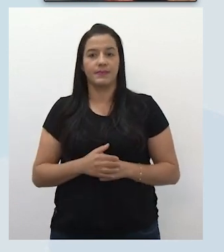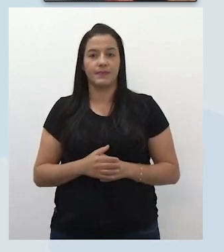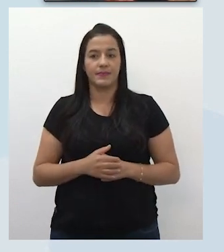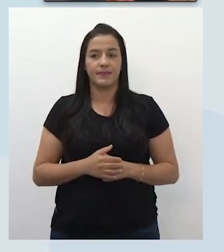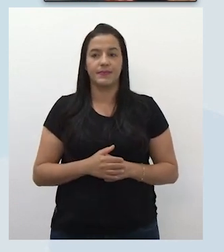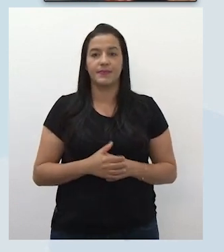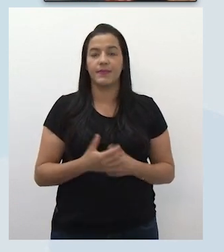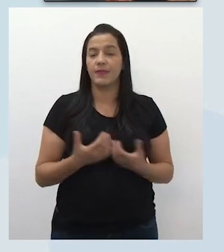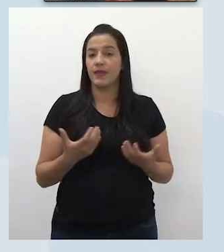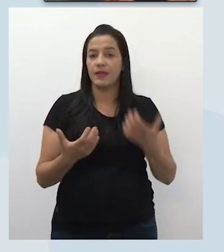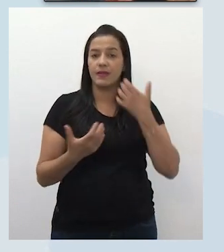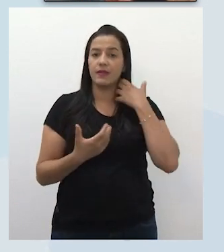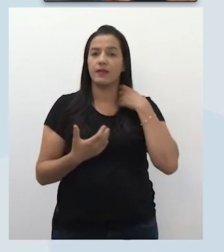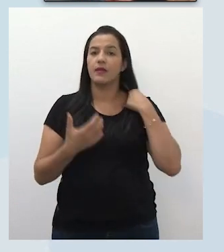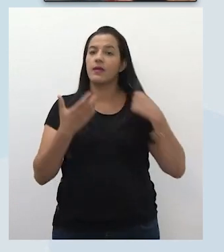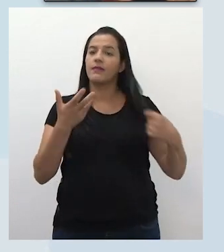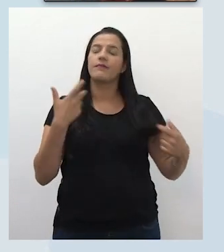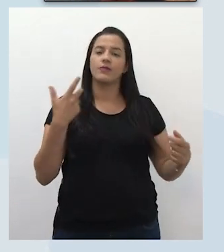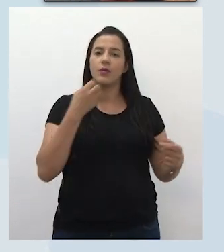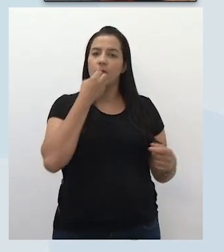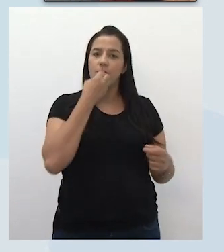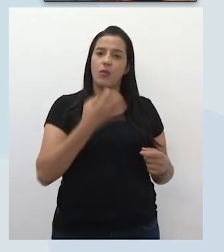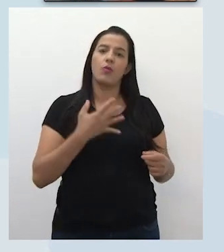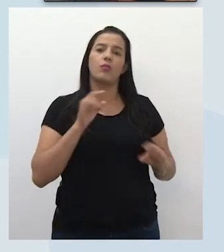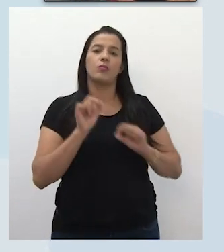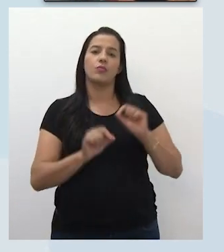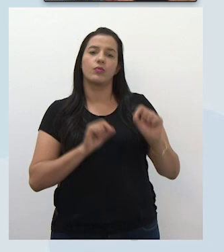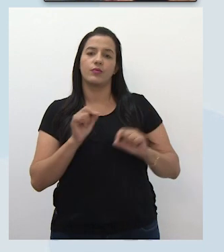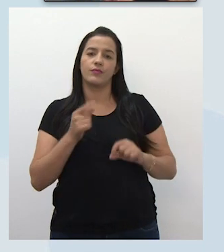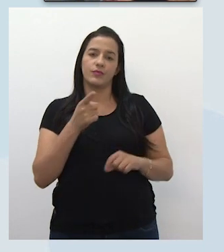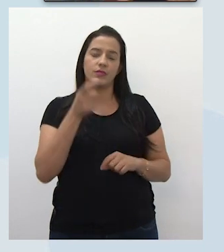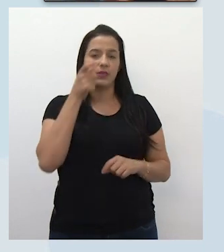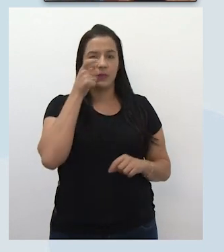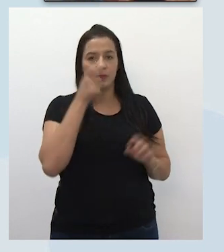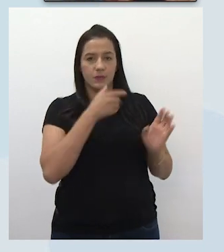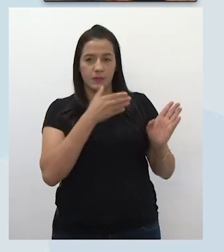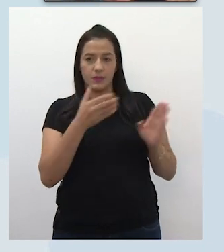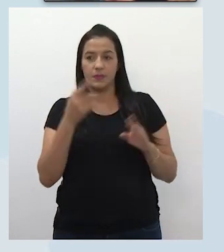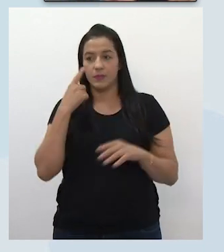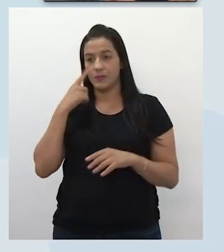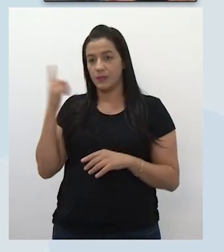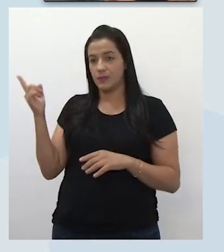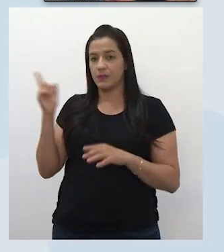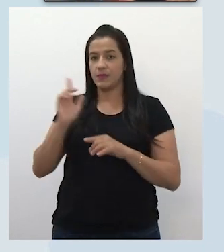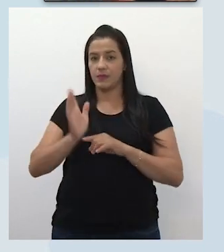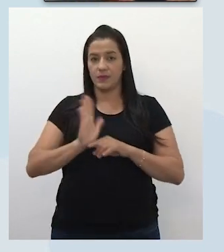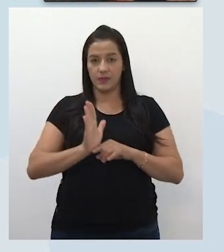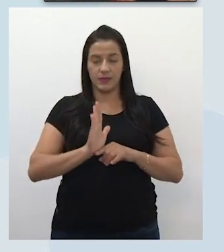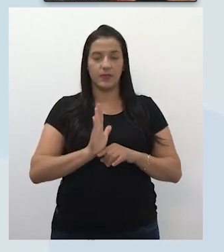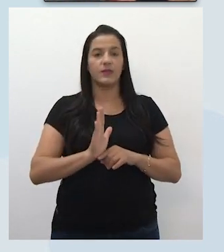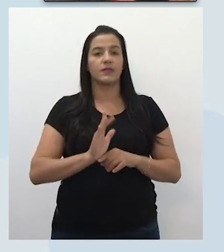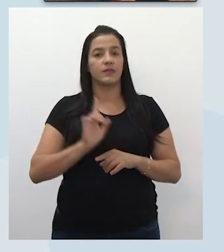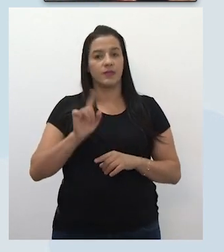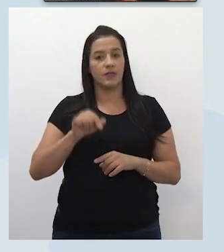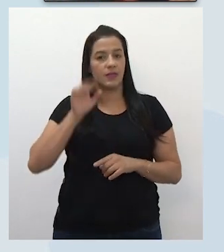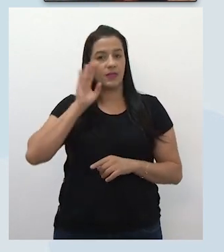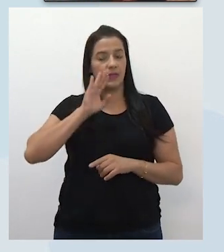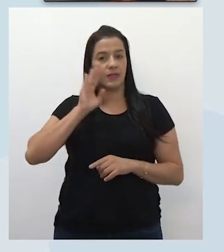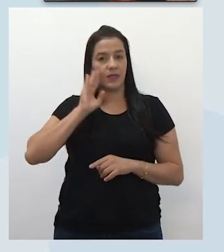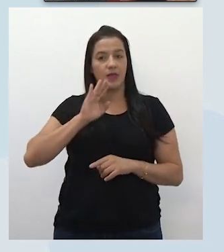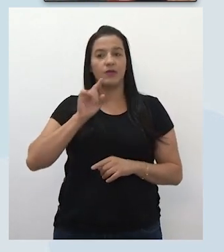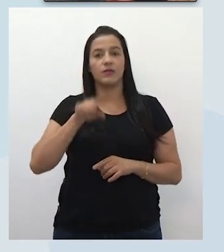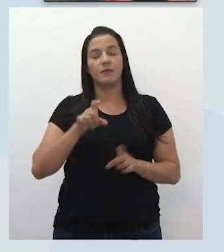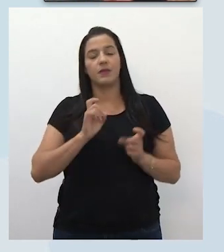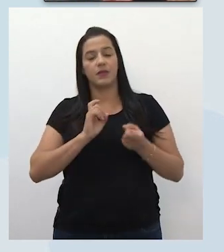assim, é fundamental, vale a pena vocês assistirem a esse vídeo, que é bem didático, inclusive usar em reuniões